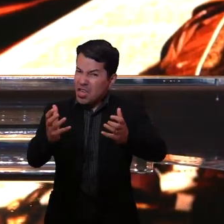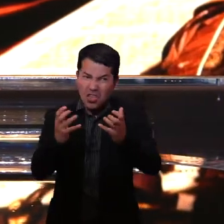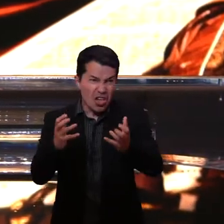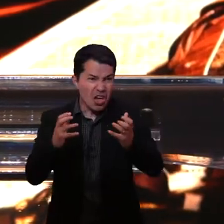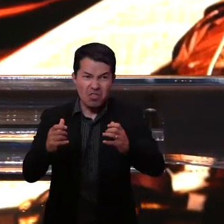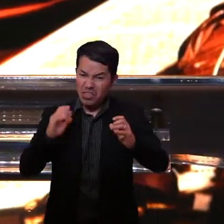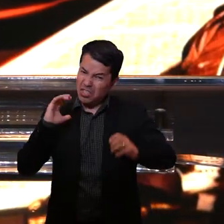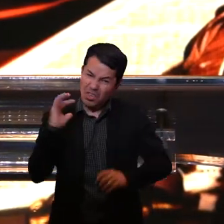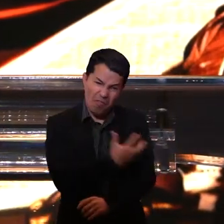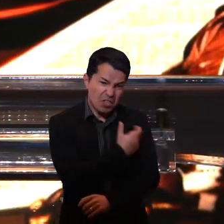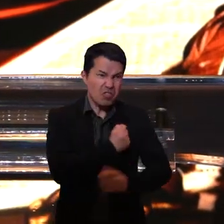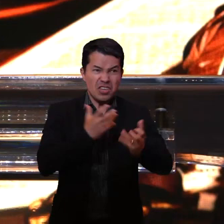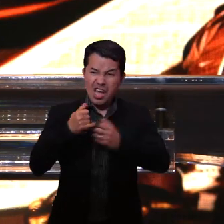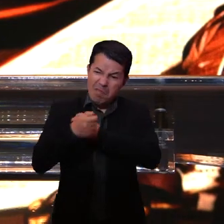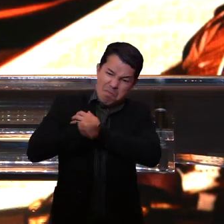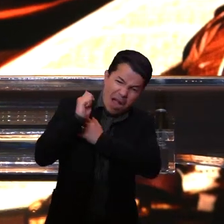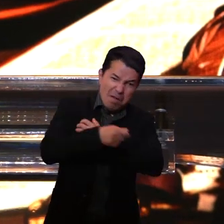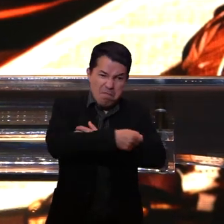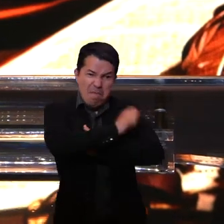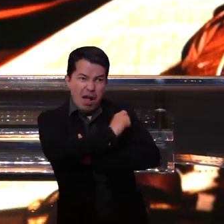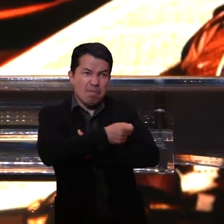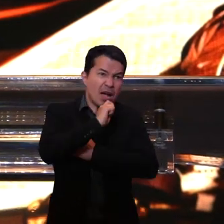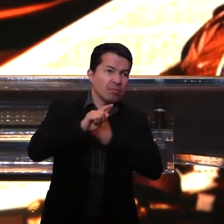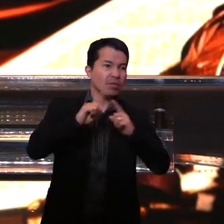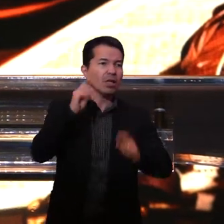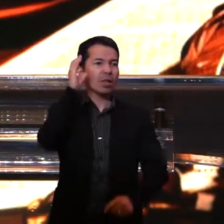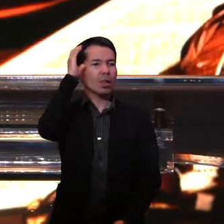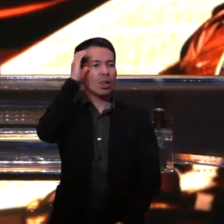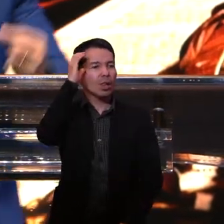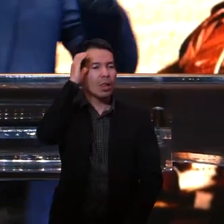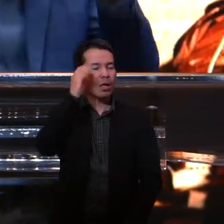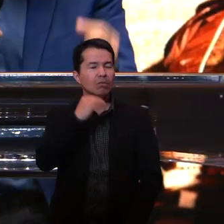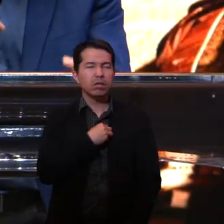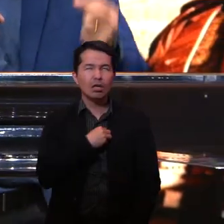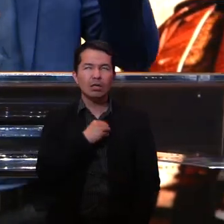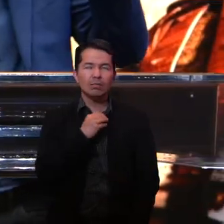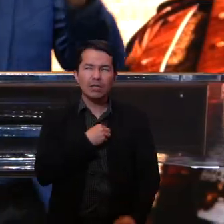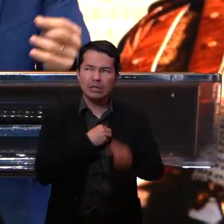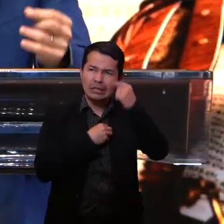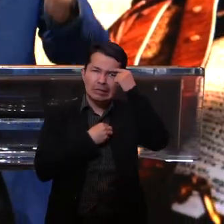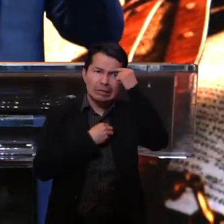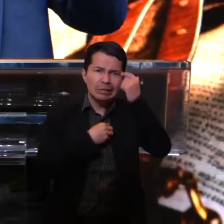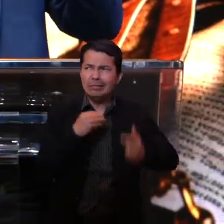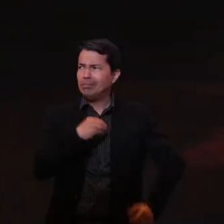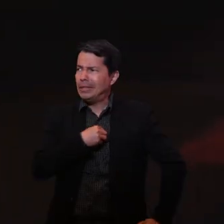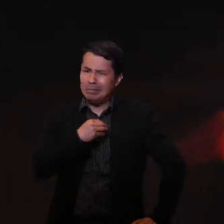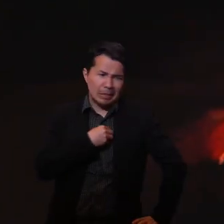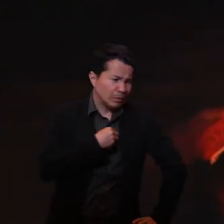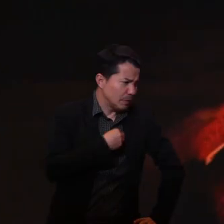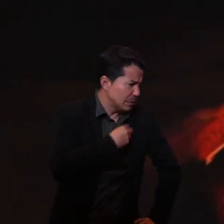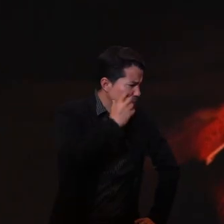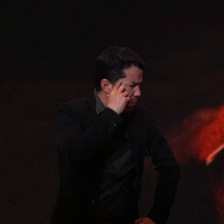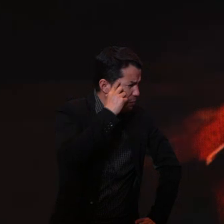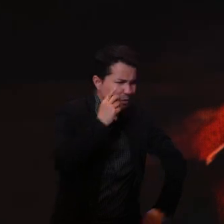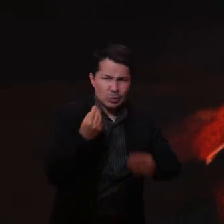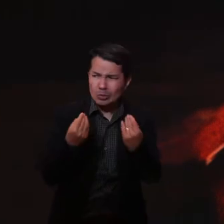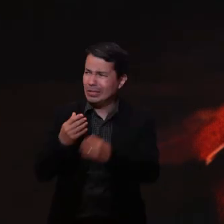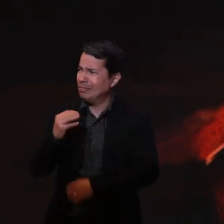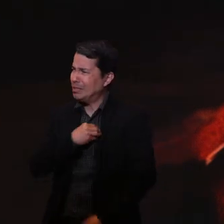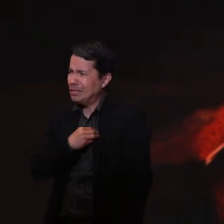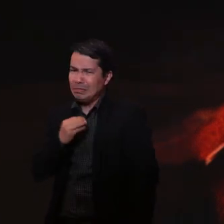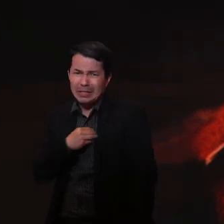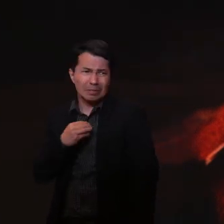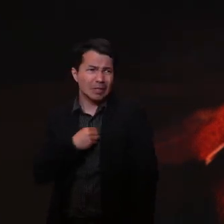de dentro dele o senso de pecado, porque todos nós somos